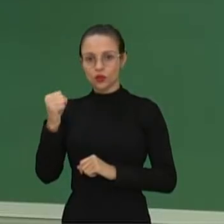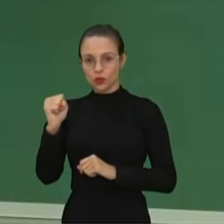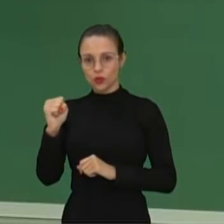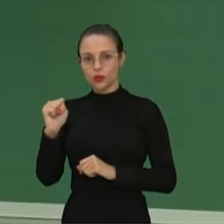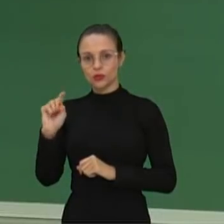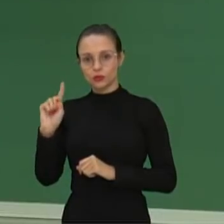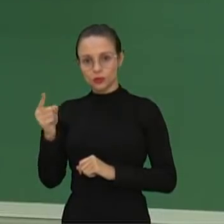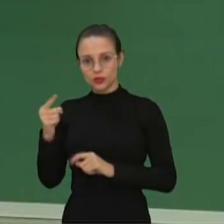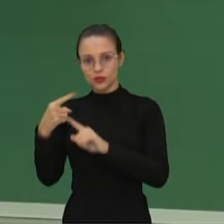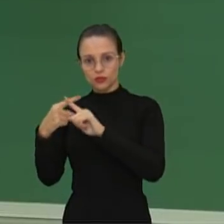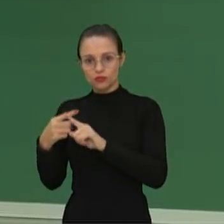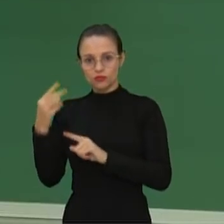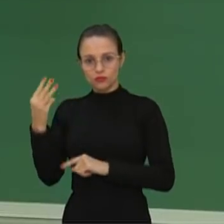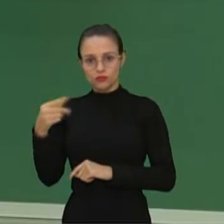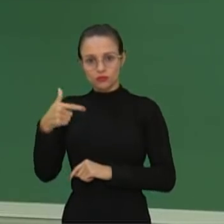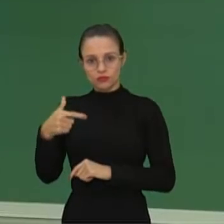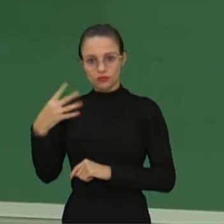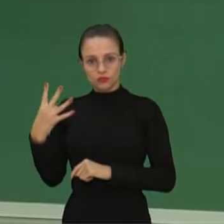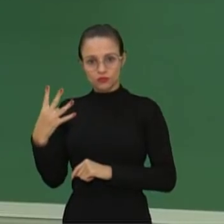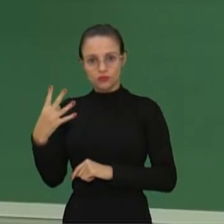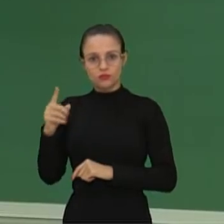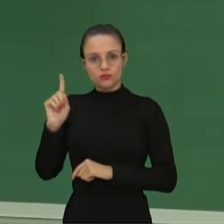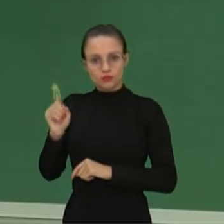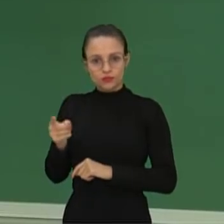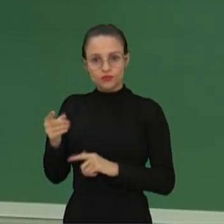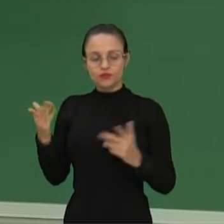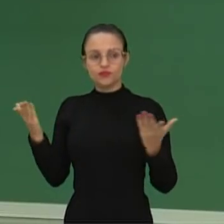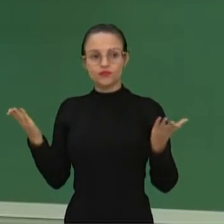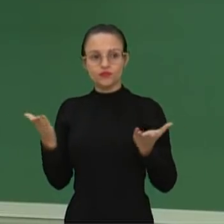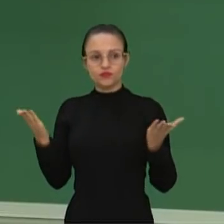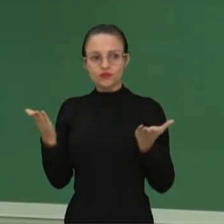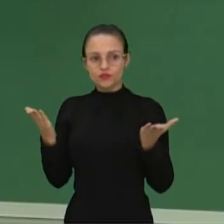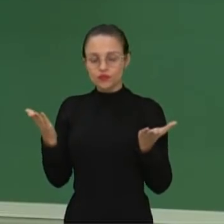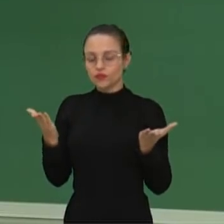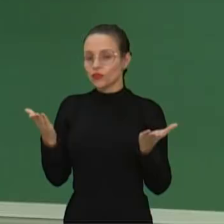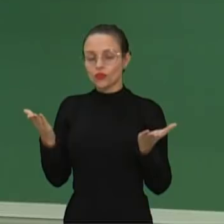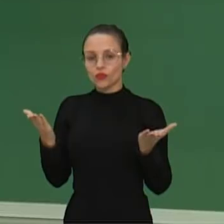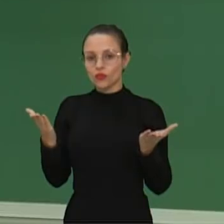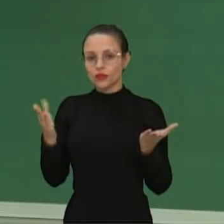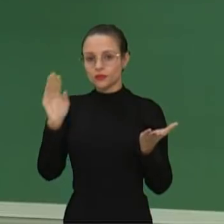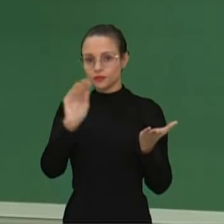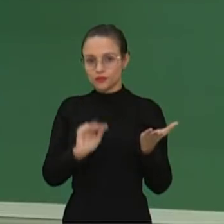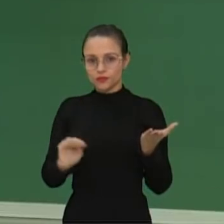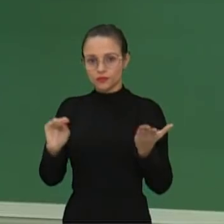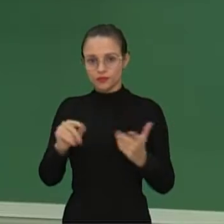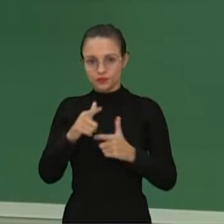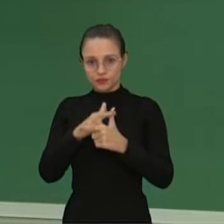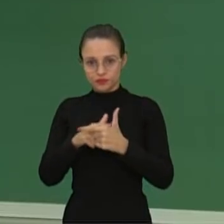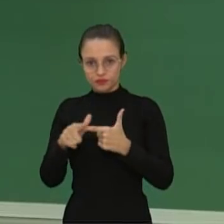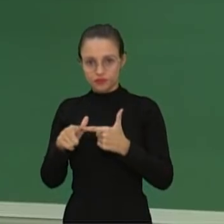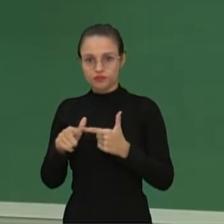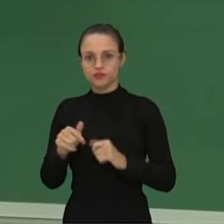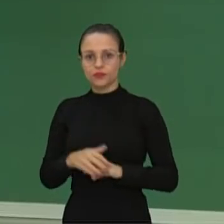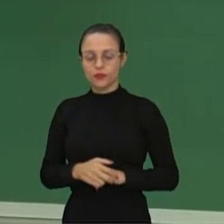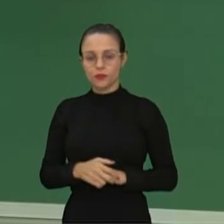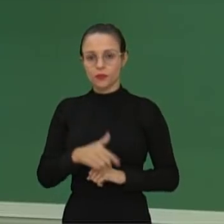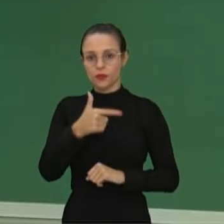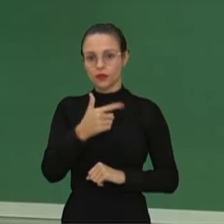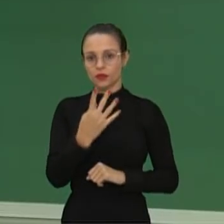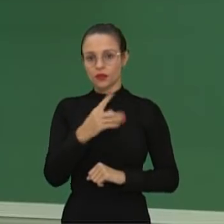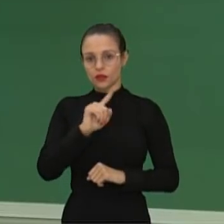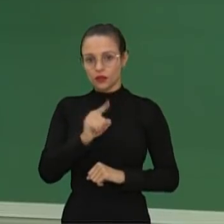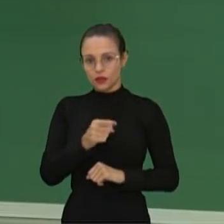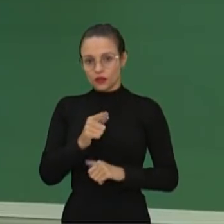vezes 3, 24.000. E agora só falta a gente passar dividindo aqui, né? Então,